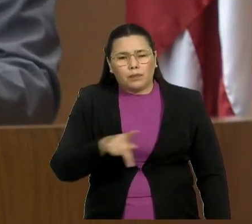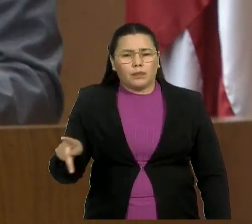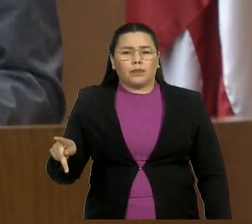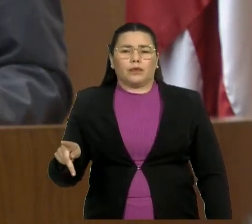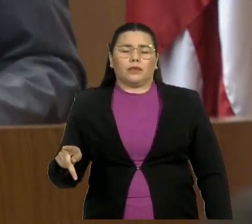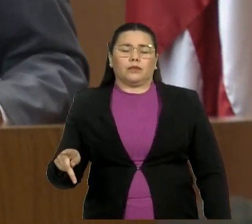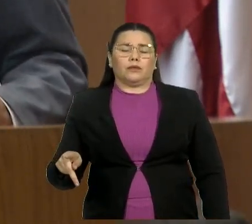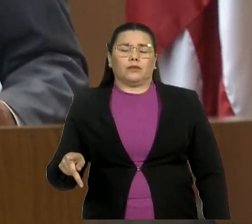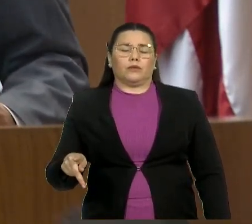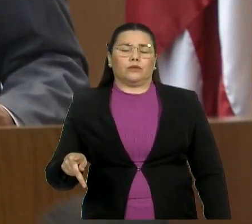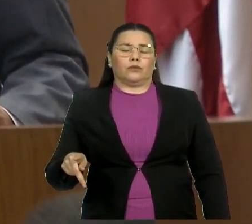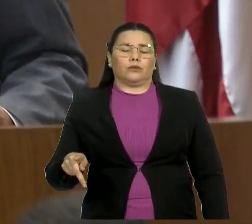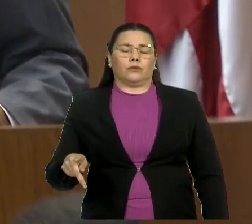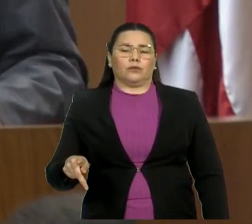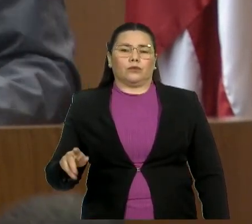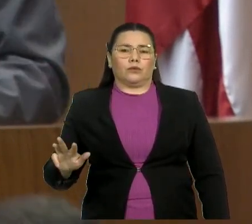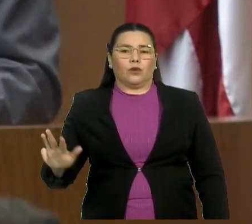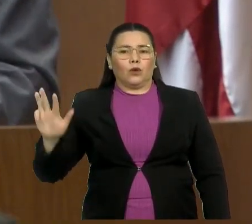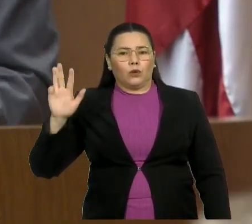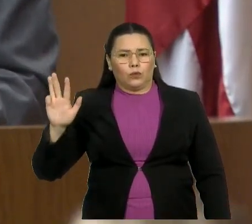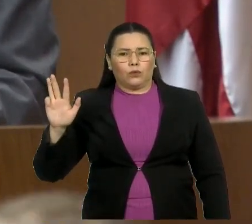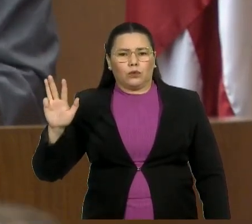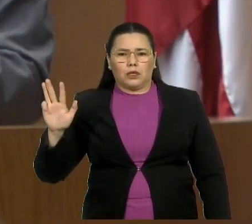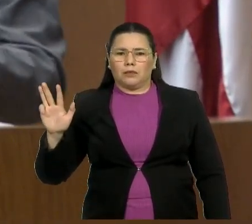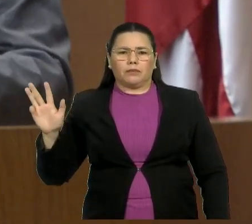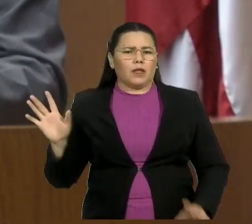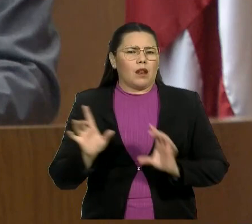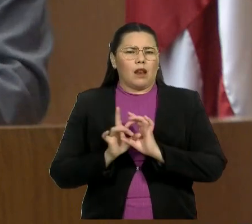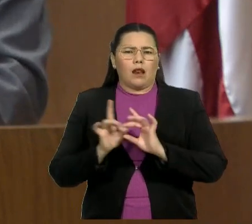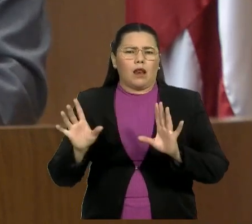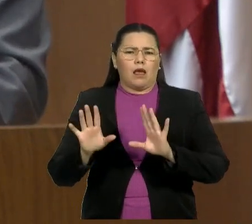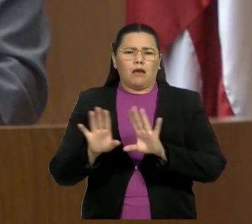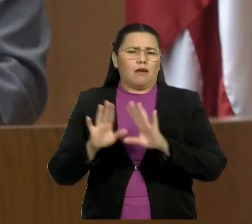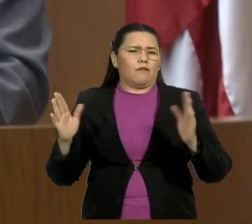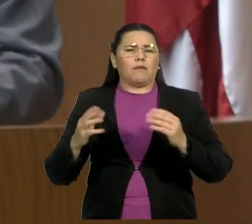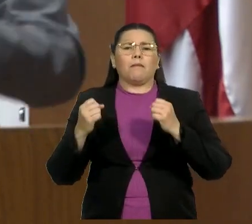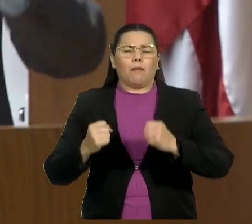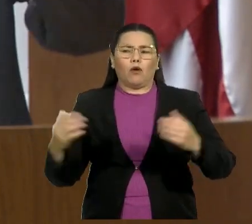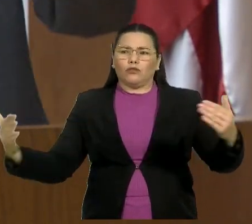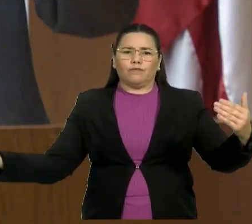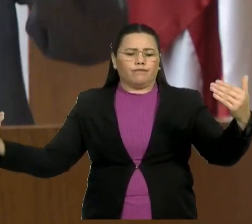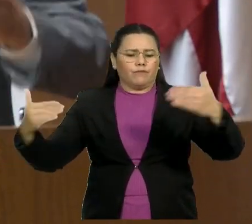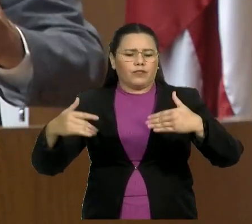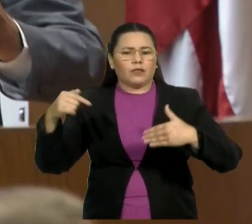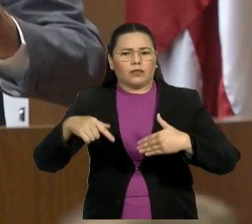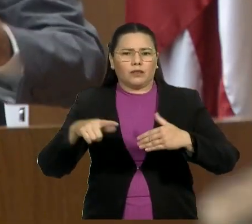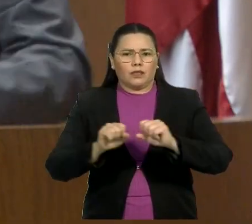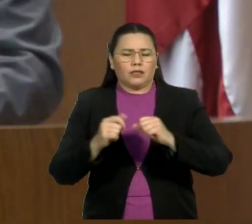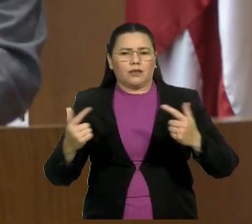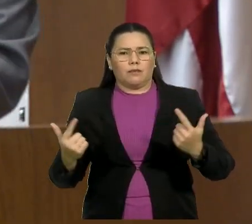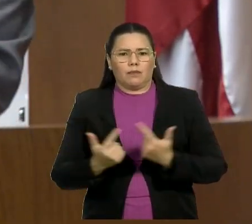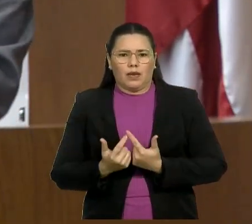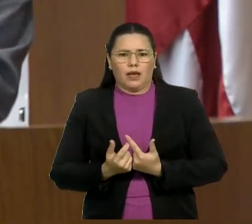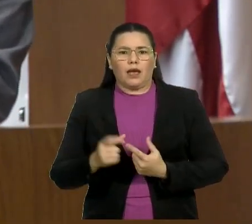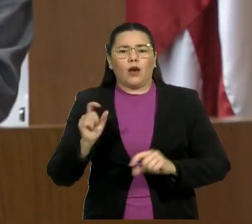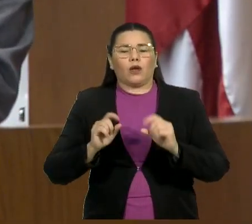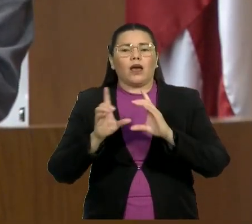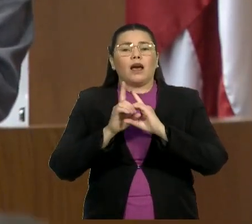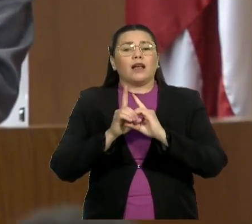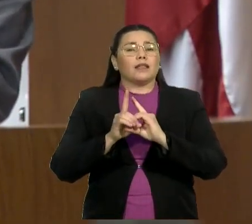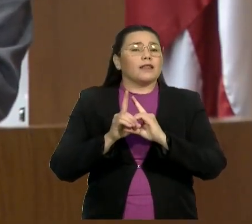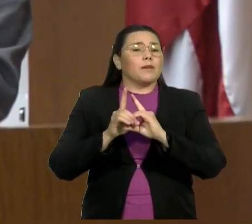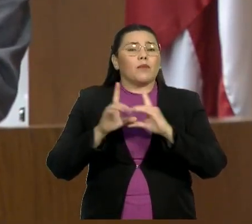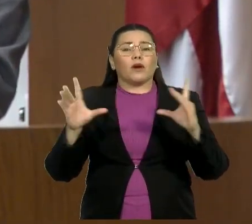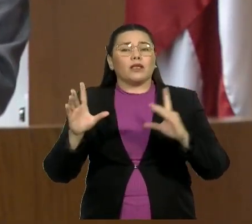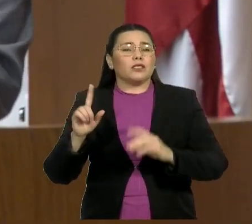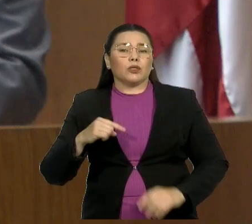à vontade para participar deste momento, que é um momento de celebração da democracia, um momento em que